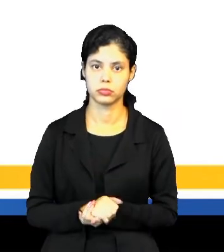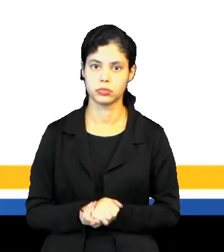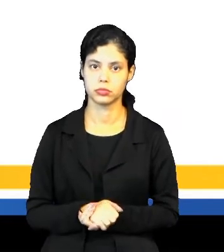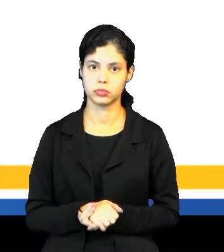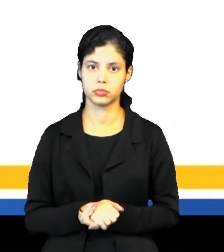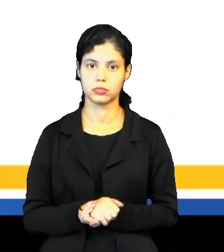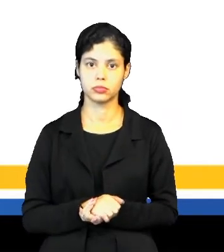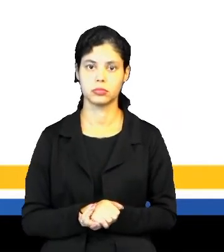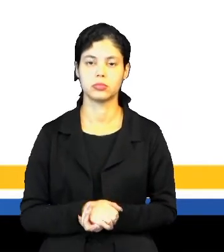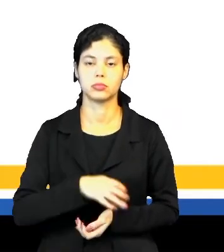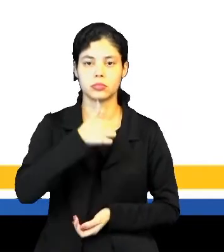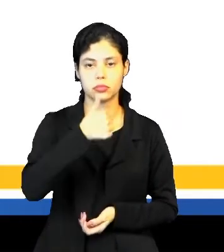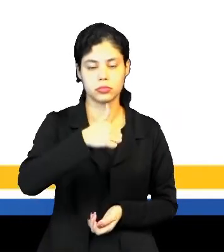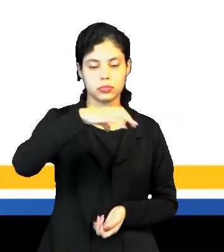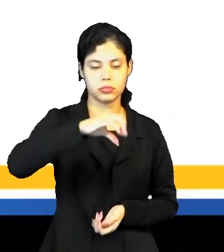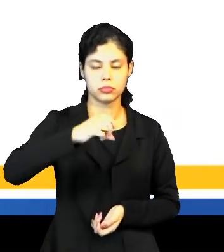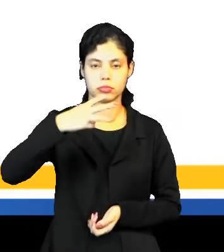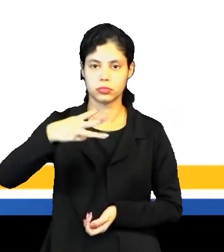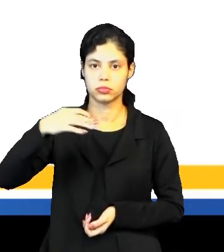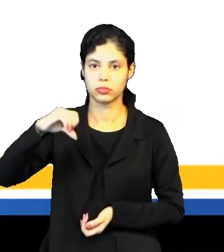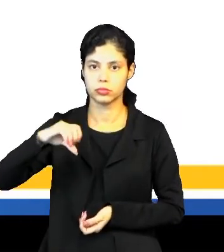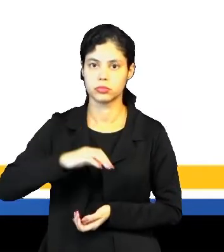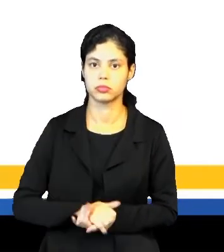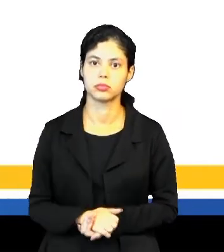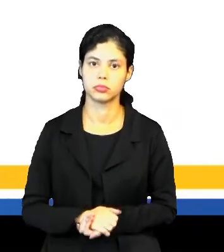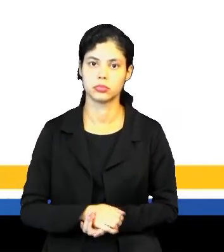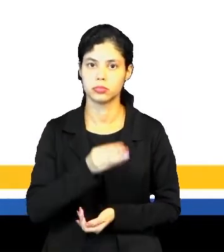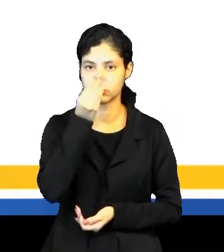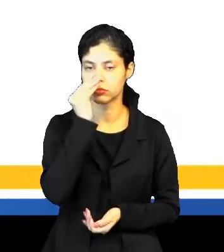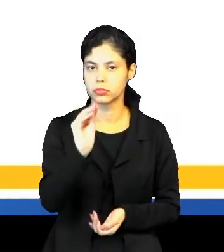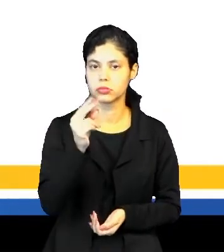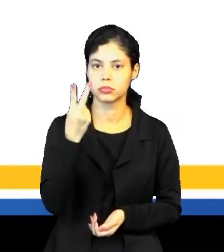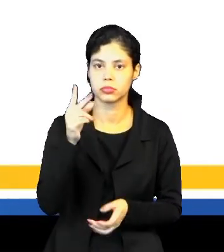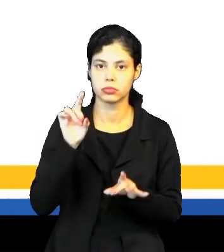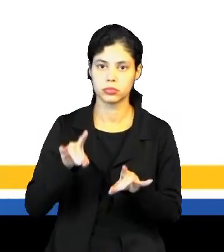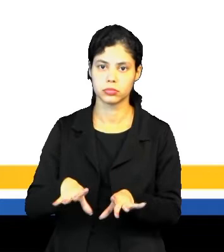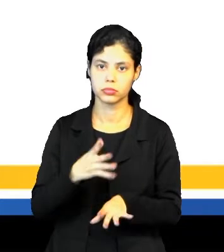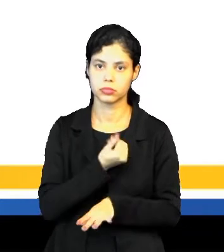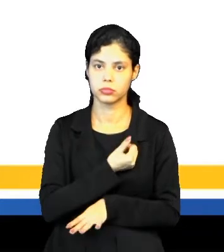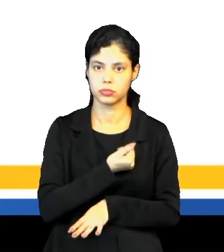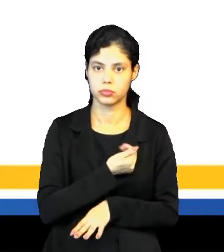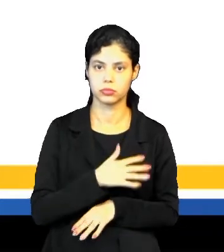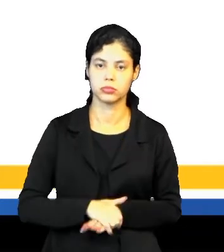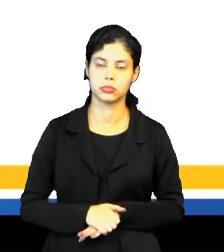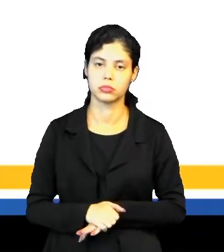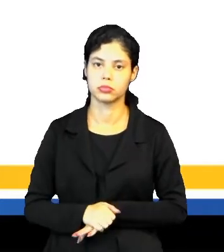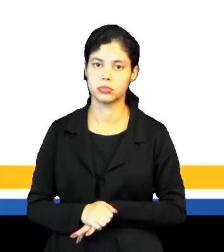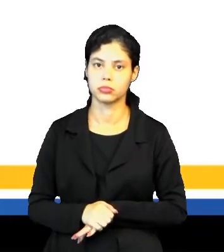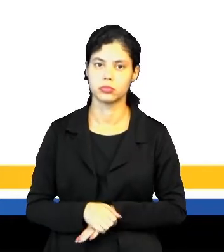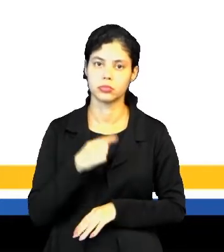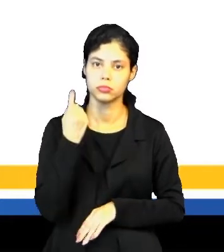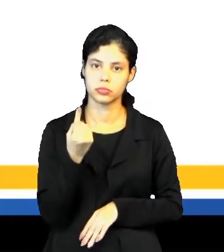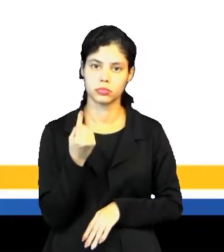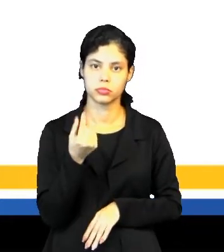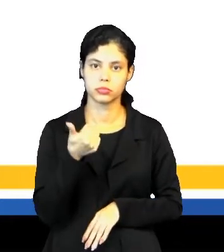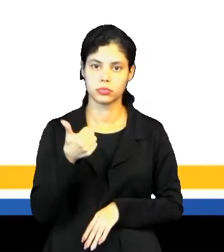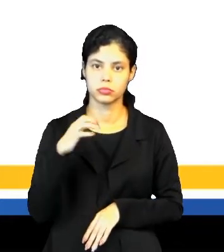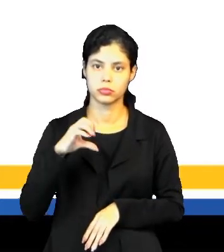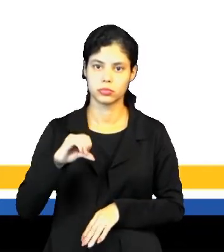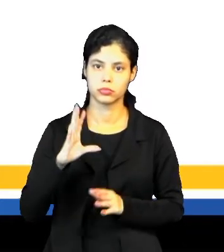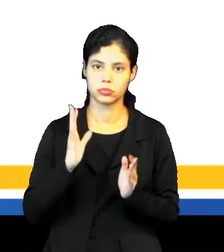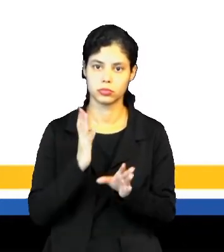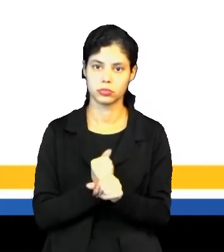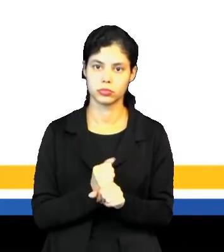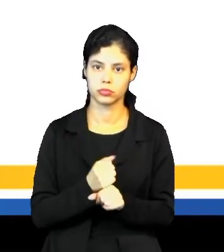ao exemplo, o ano 1939. Se nós ignorarmos os dois últimos algarismos, nós somaremos